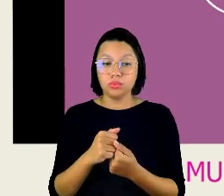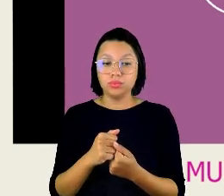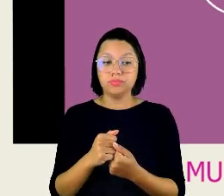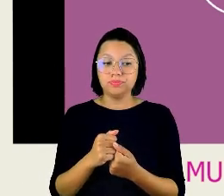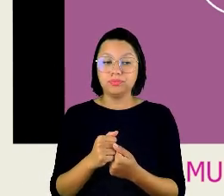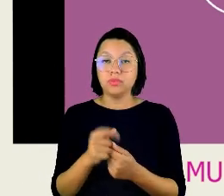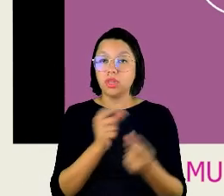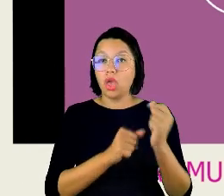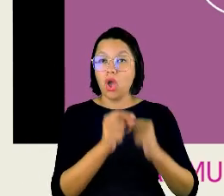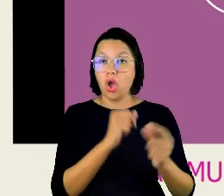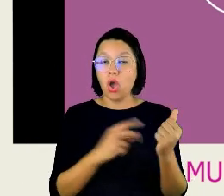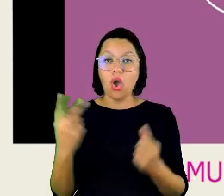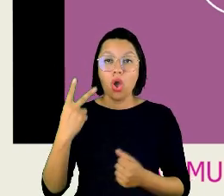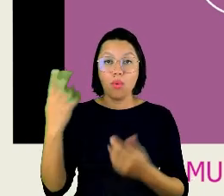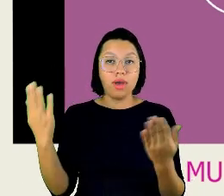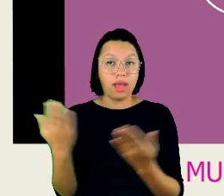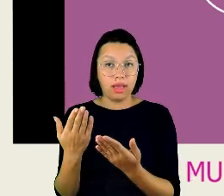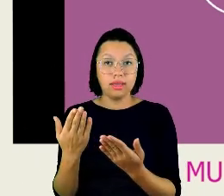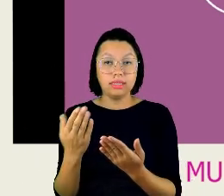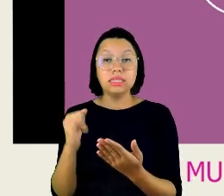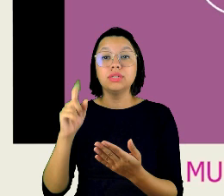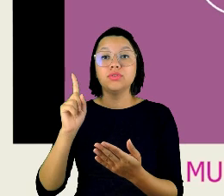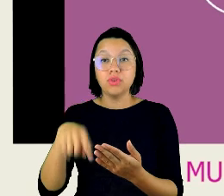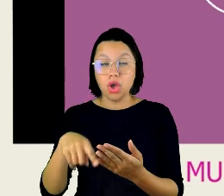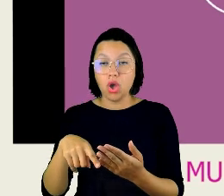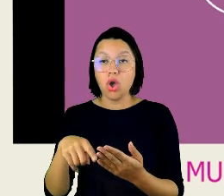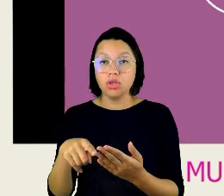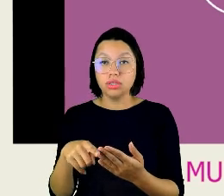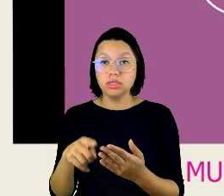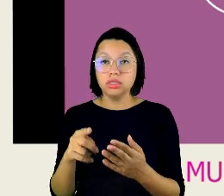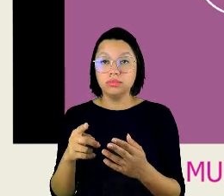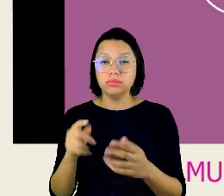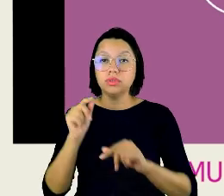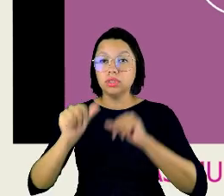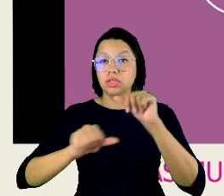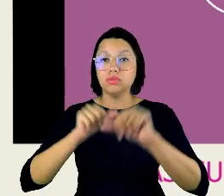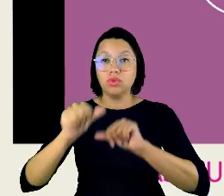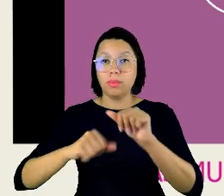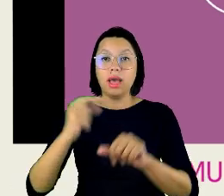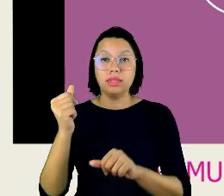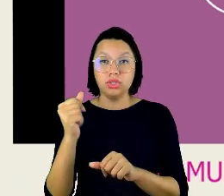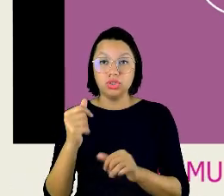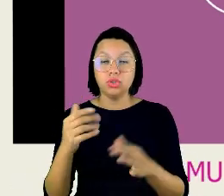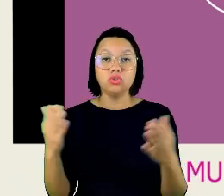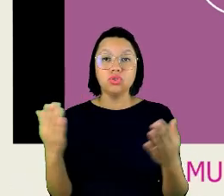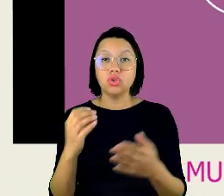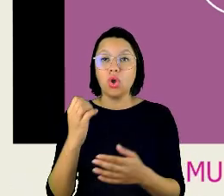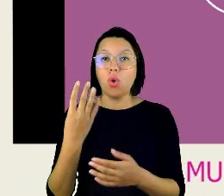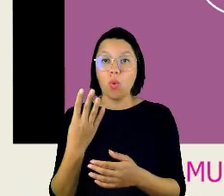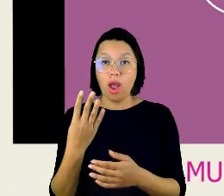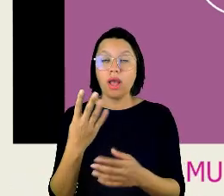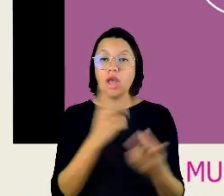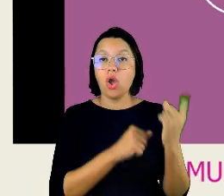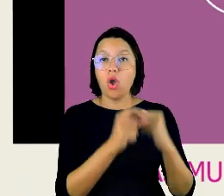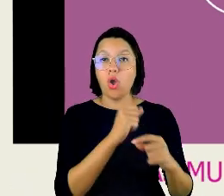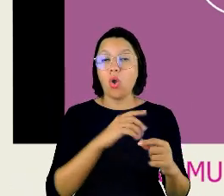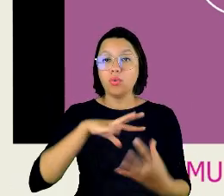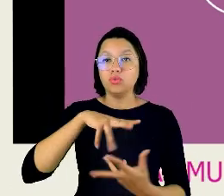na economia se ele fosse monetizado. Hoje, só 4 economias do mundo ficariam acima desse